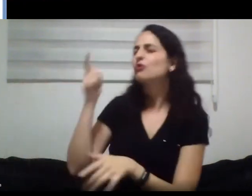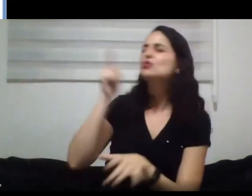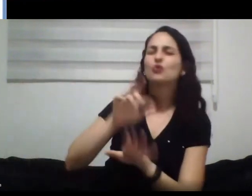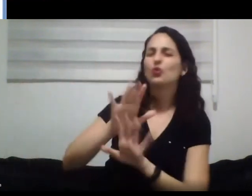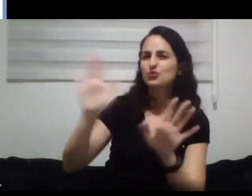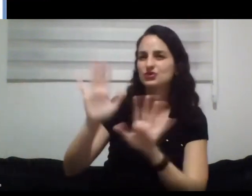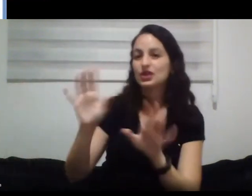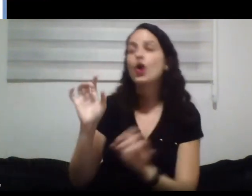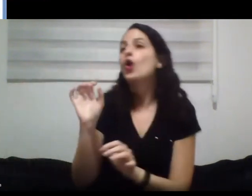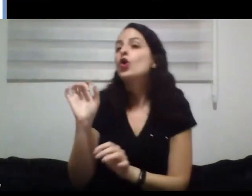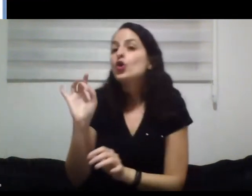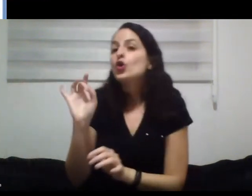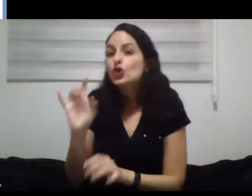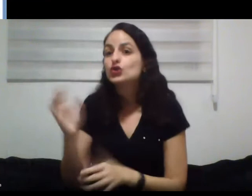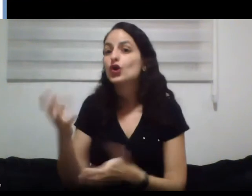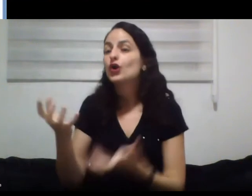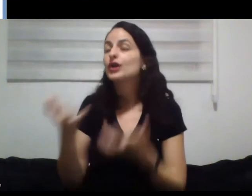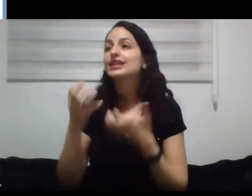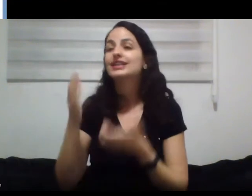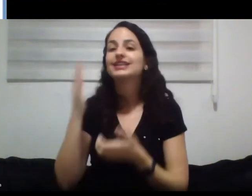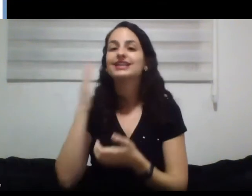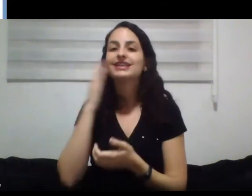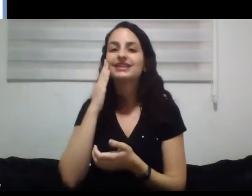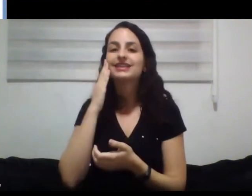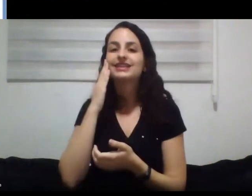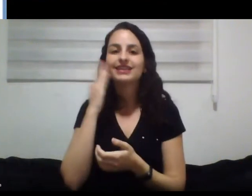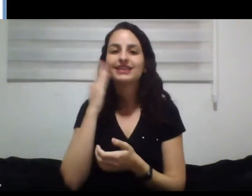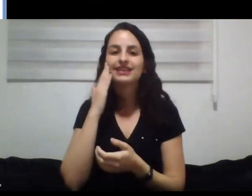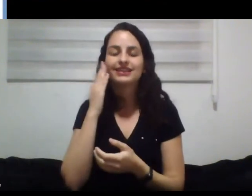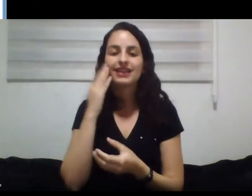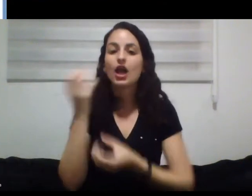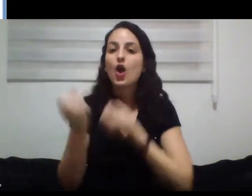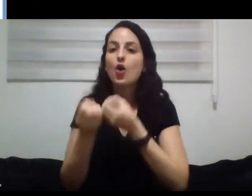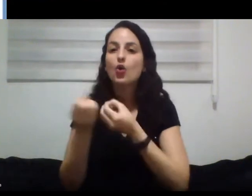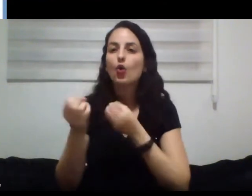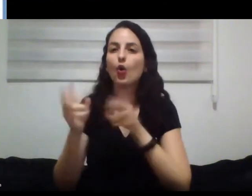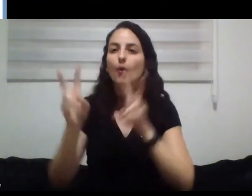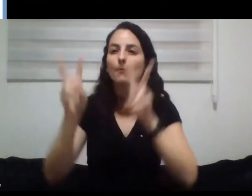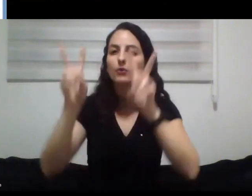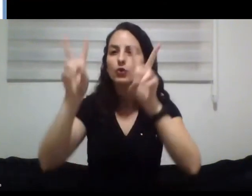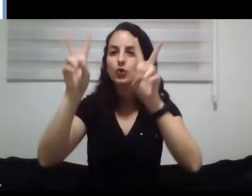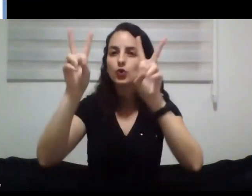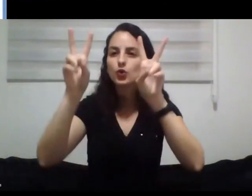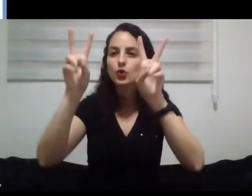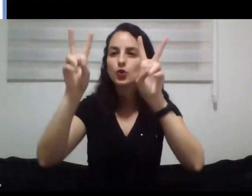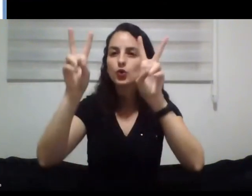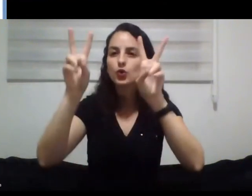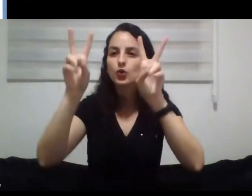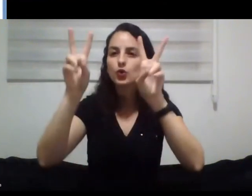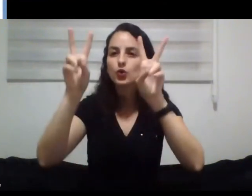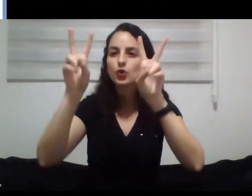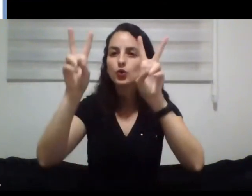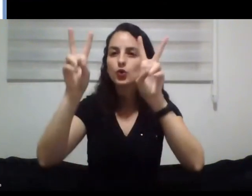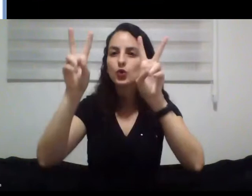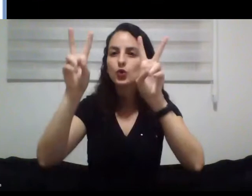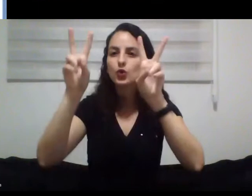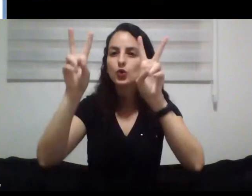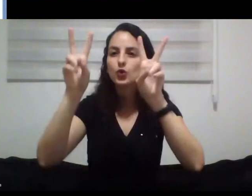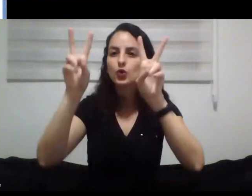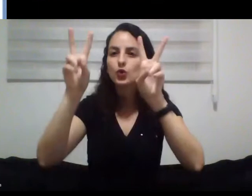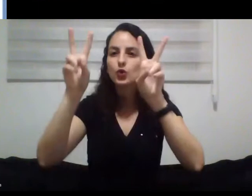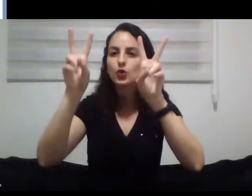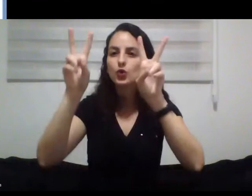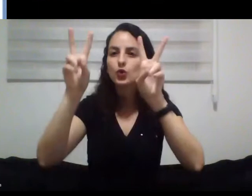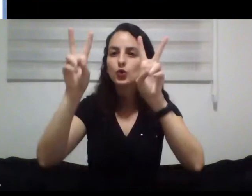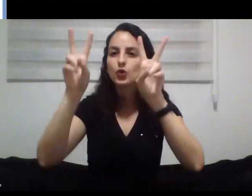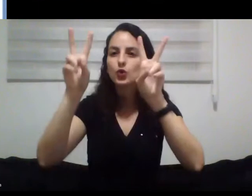dividir isso pelas semanas. Então, agora, essa questão da avaliação e da frequência ao mesmo tempo, eu assisti a live, como foi muito bom para mim.